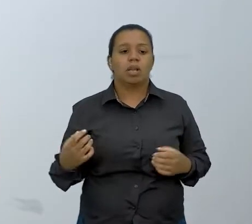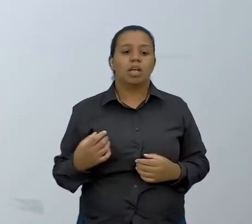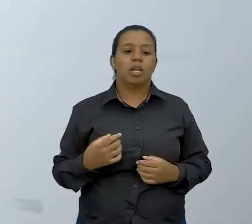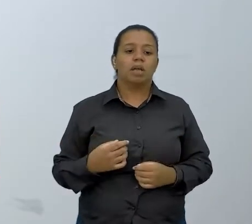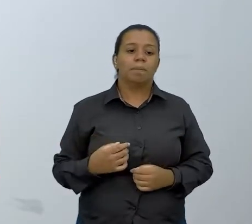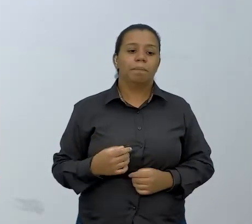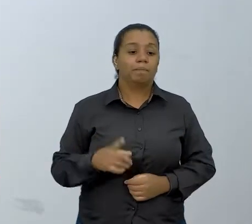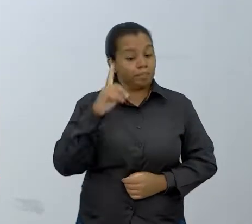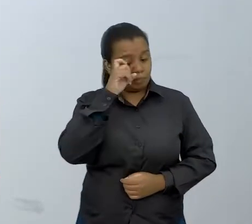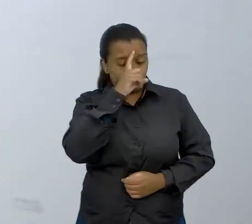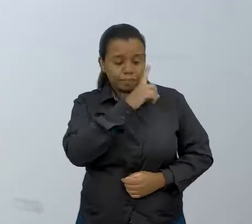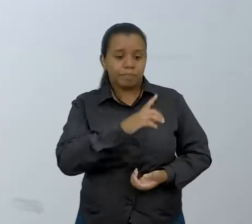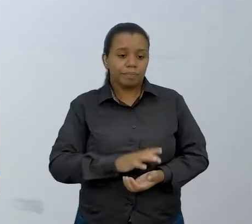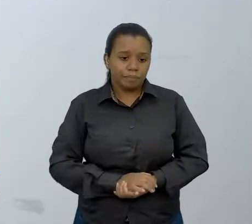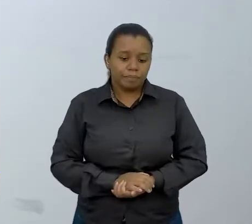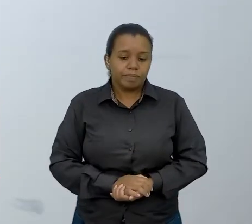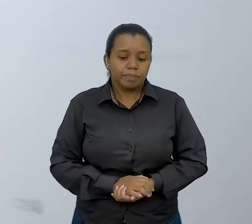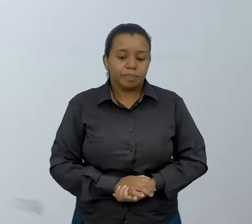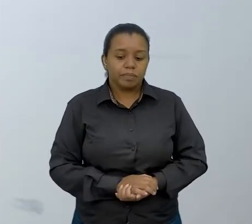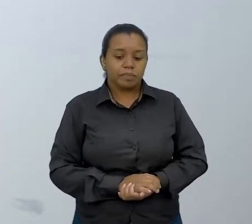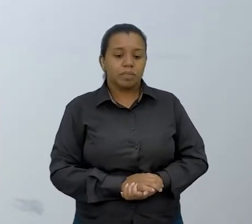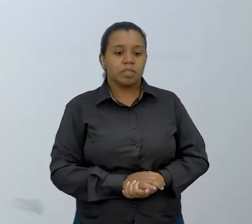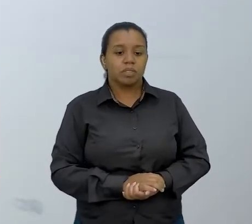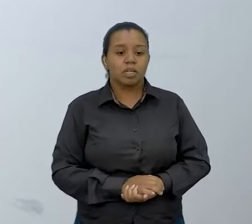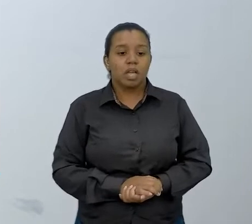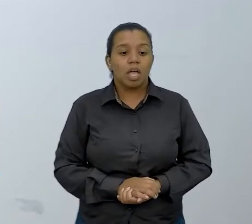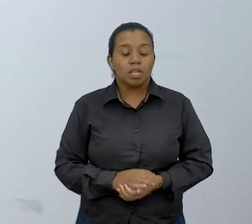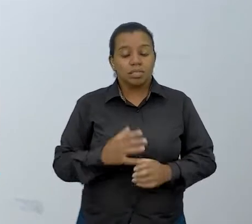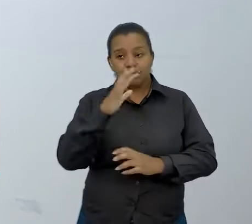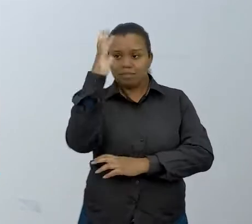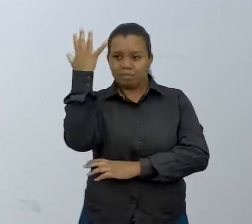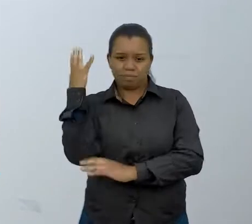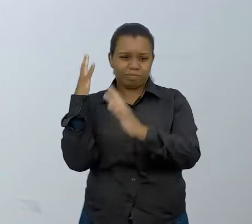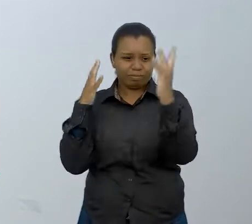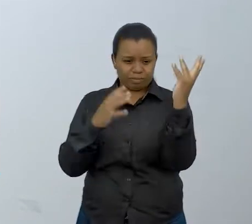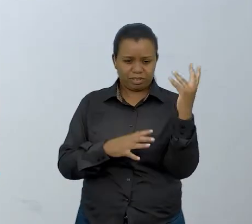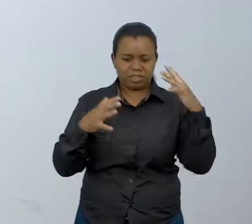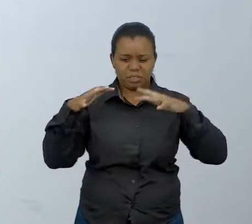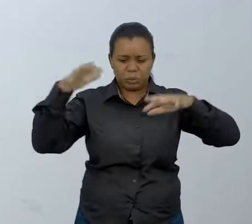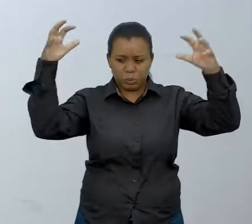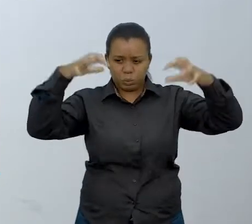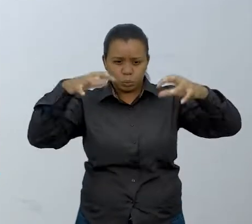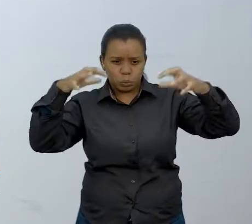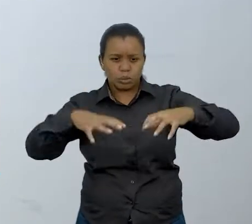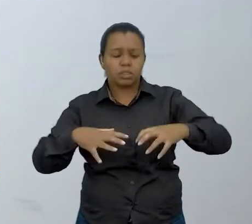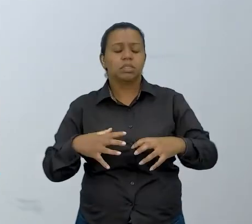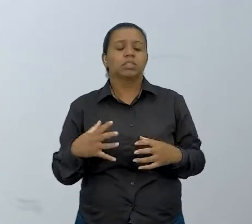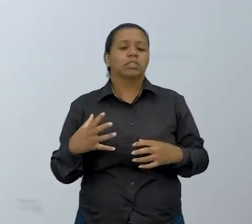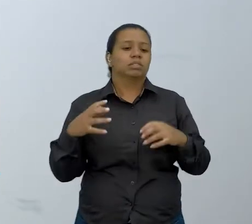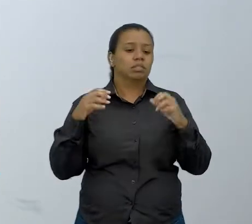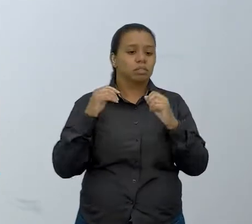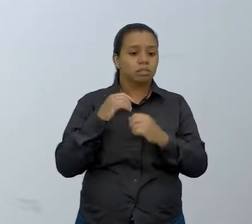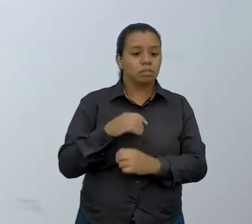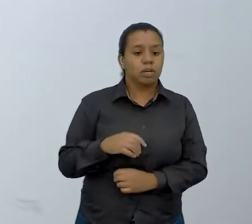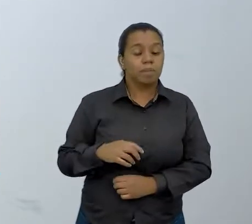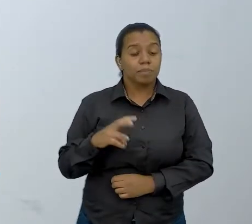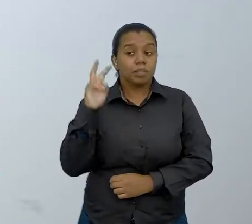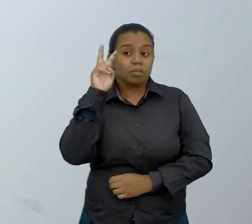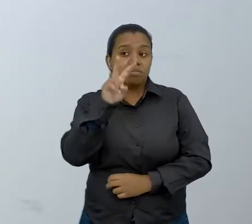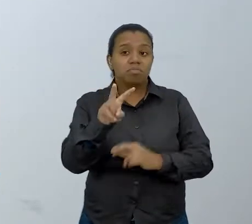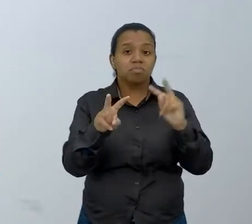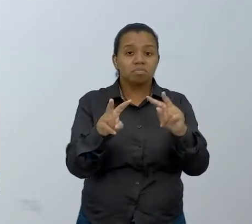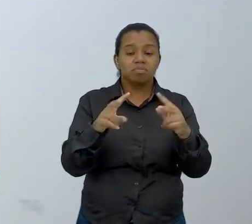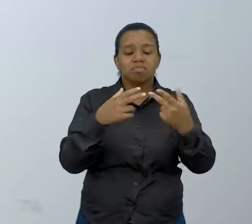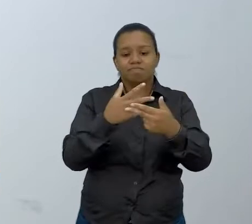Eu vou até trazer essa questão dos desastres ambientais, porque assim, quando a gente fala sobre desastres ambientais, a gente tem várias óticas por onde olhar